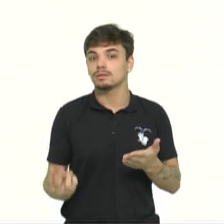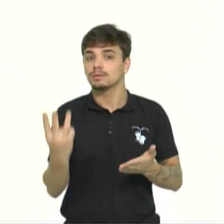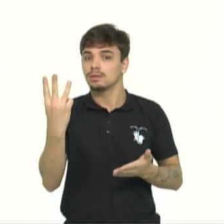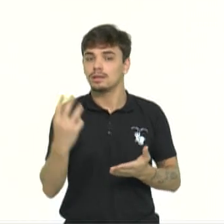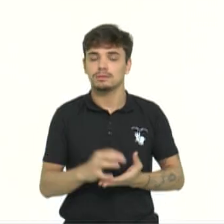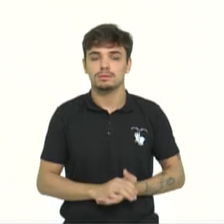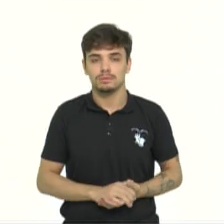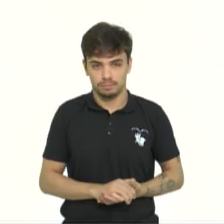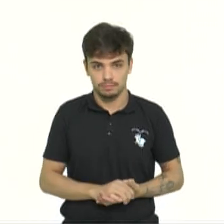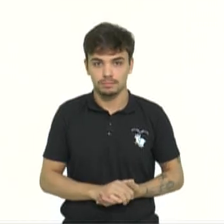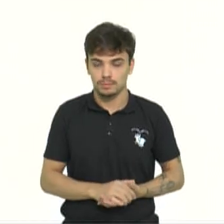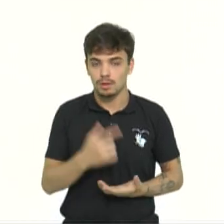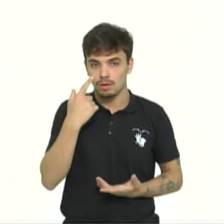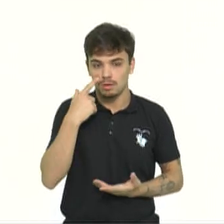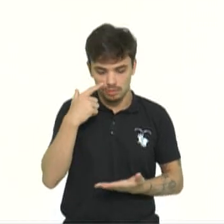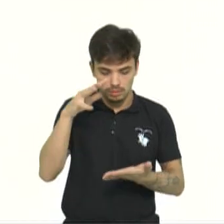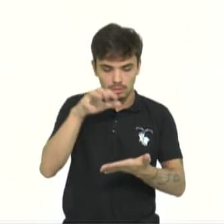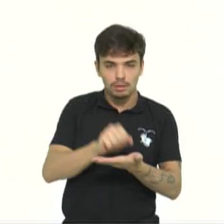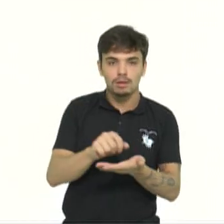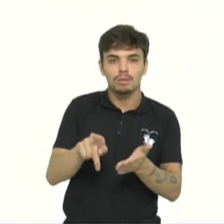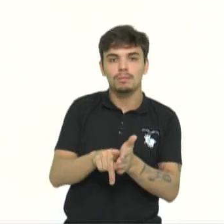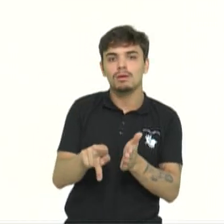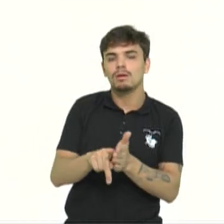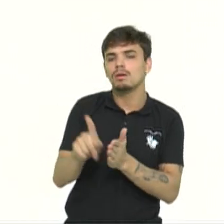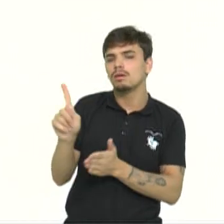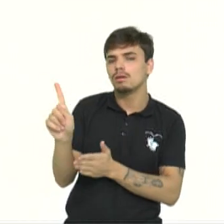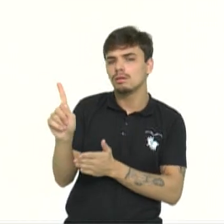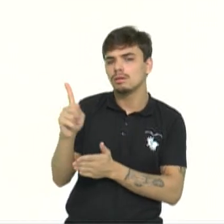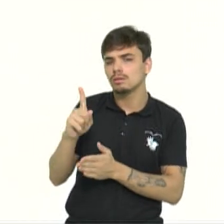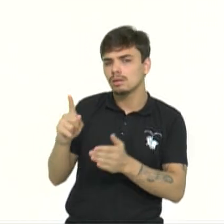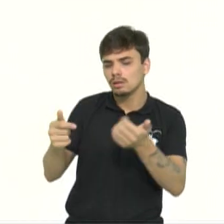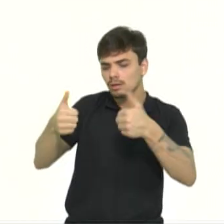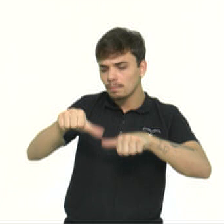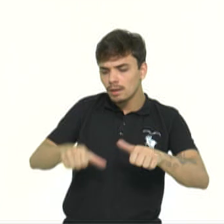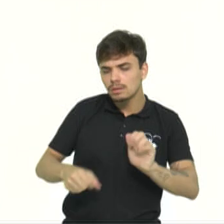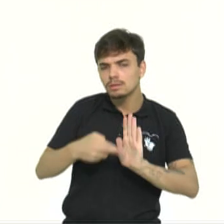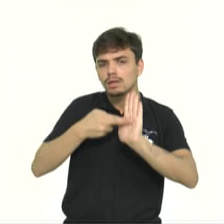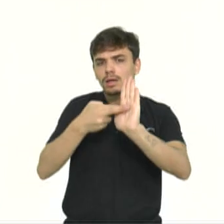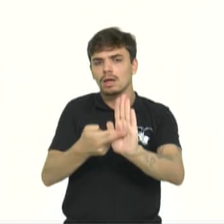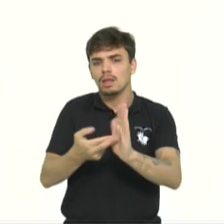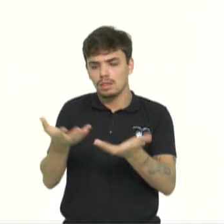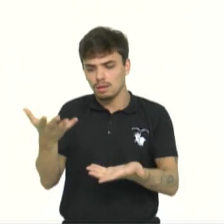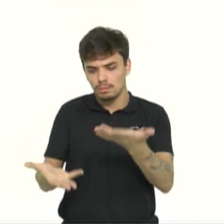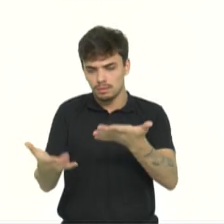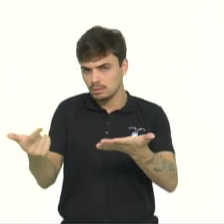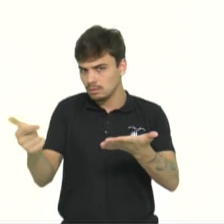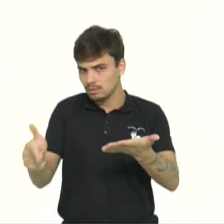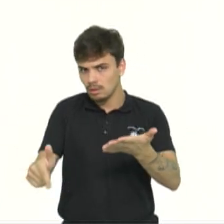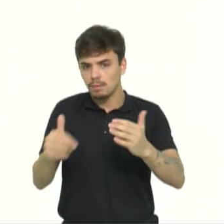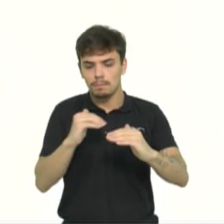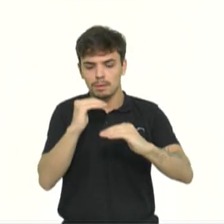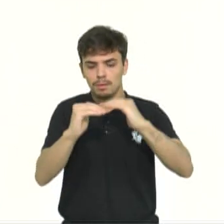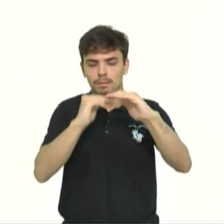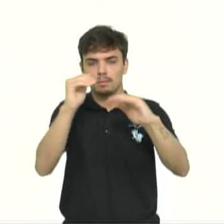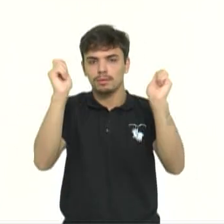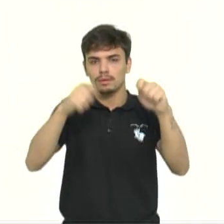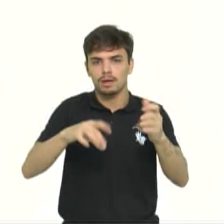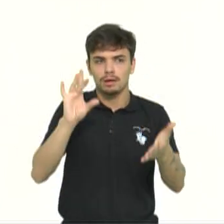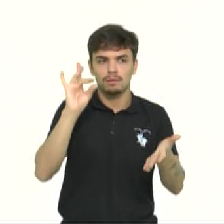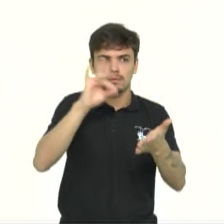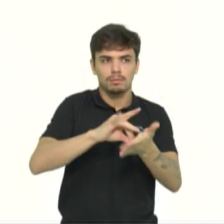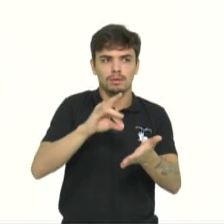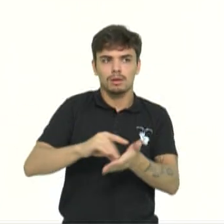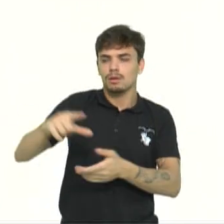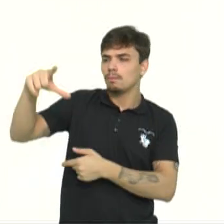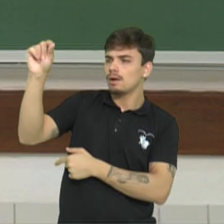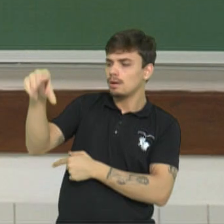3. Considere a reação representada pela equação química não balanceada. Nesse processo, pode-se afirmar que... Então, uma